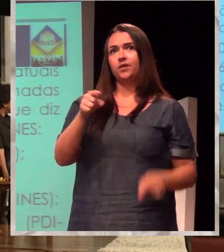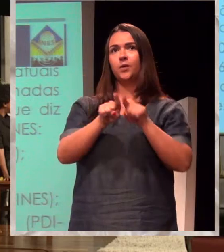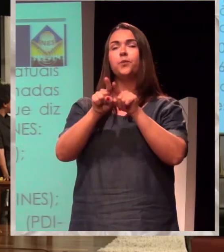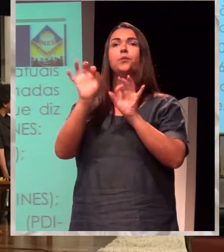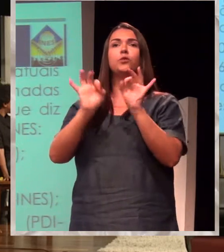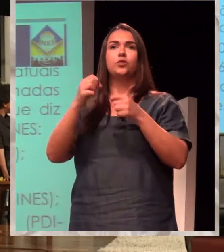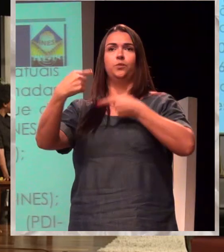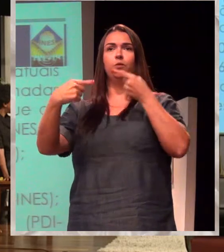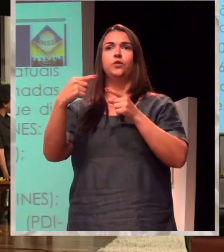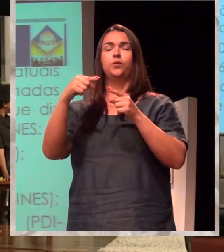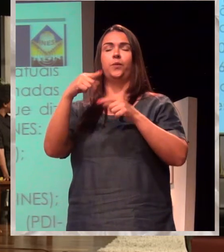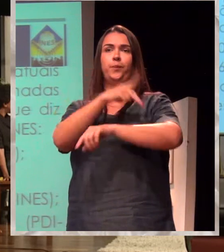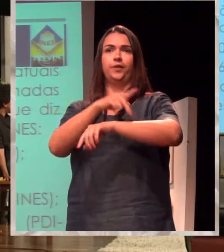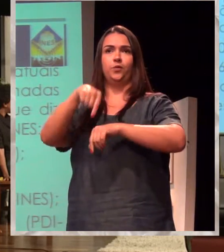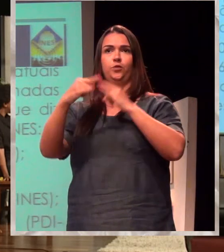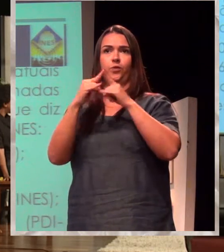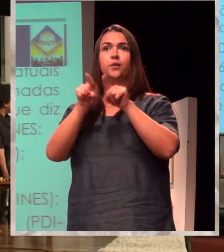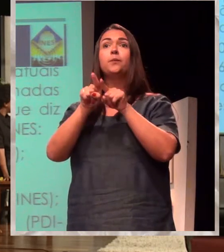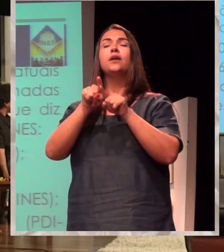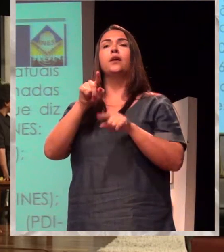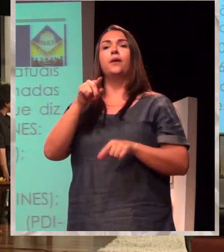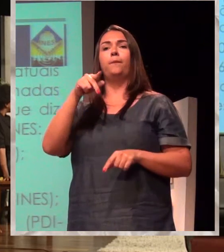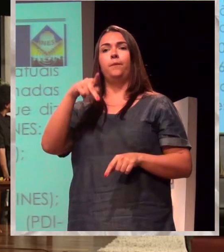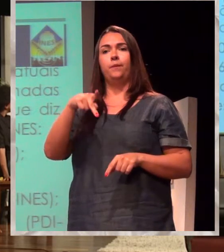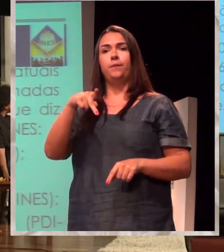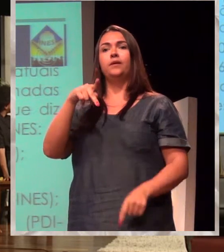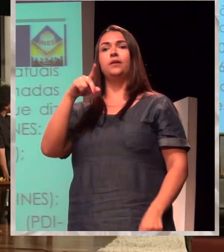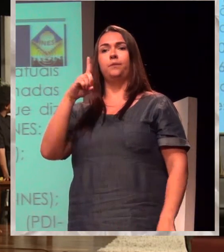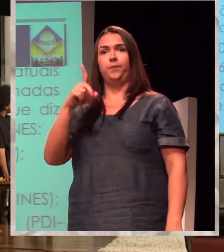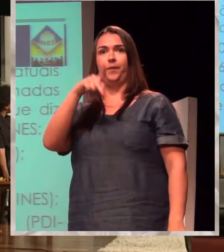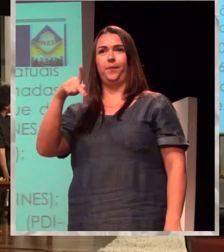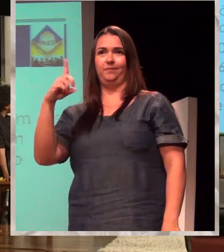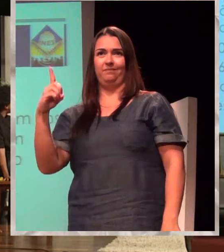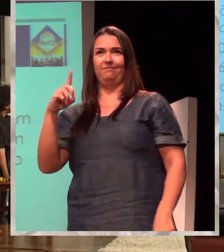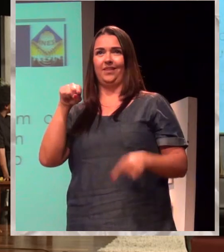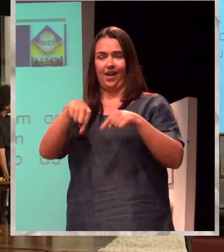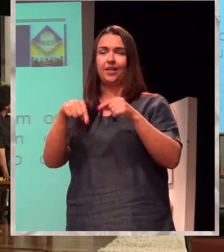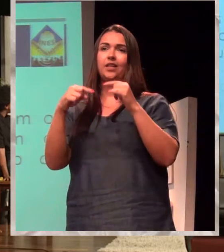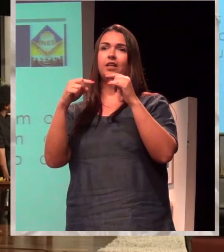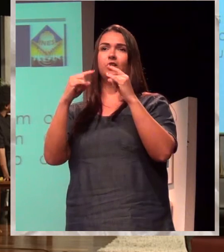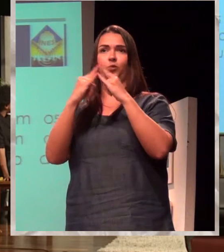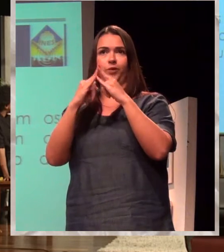Projeto Político-Pedagógico do INES e o Plano de Desenvolvimento Institucional do INES de 2012 a 2016.